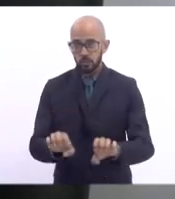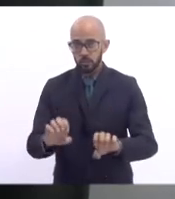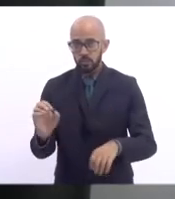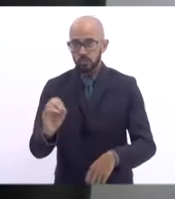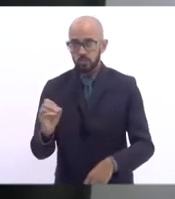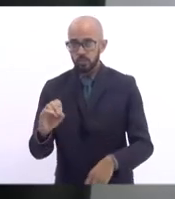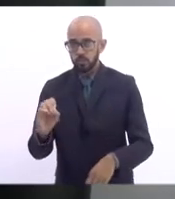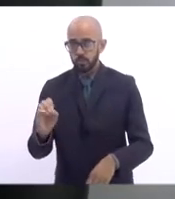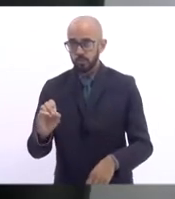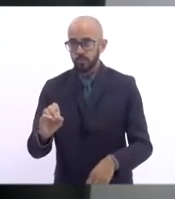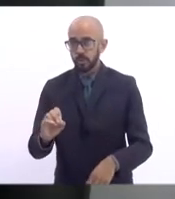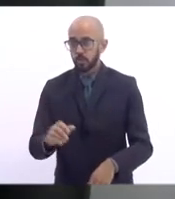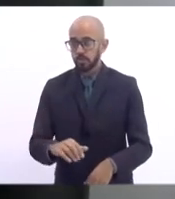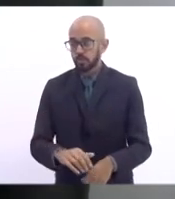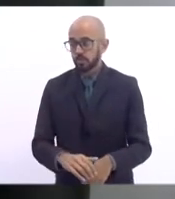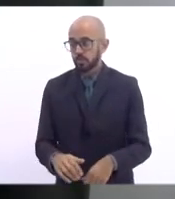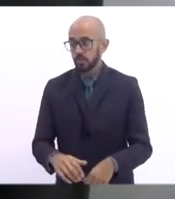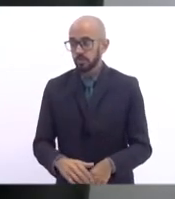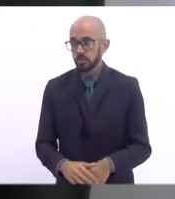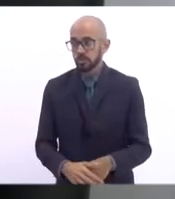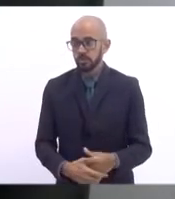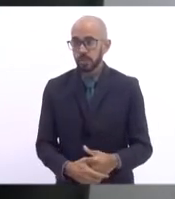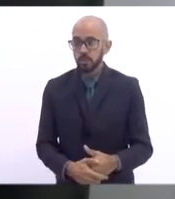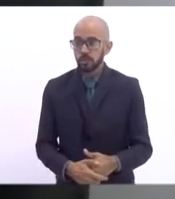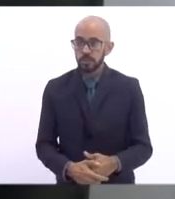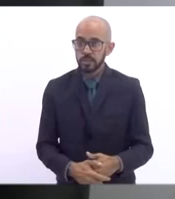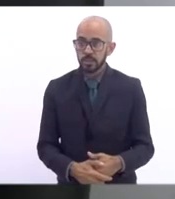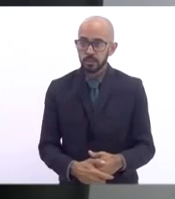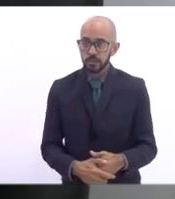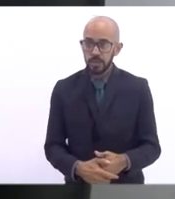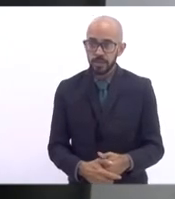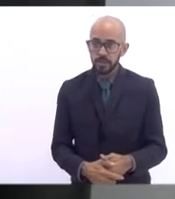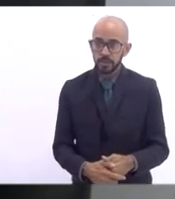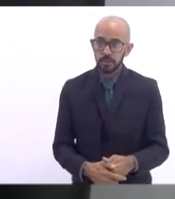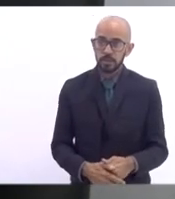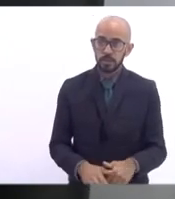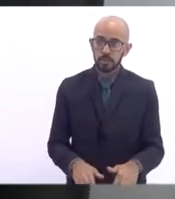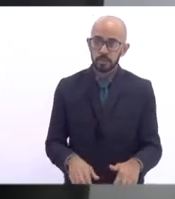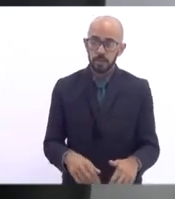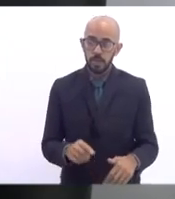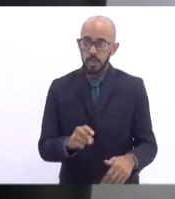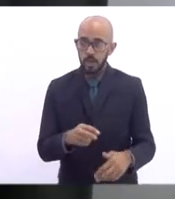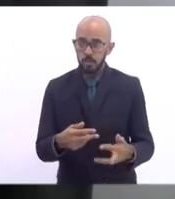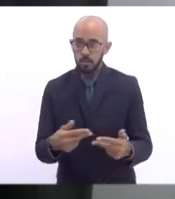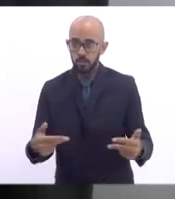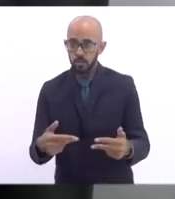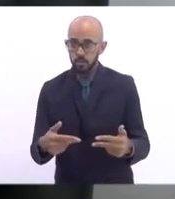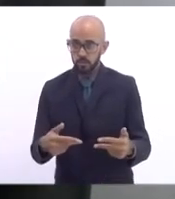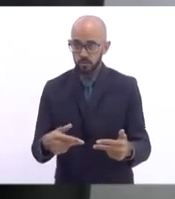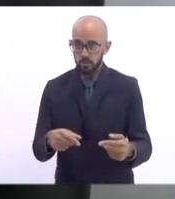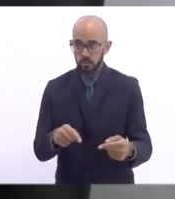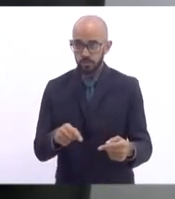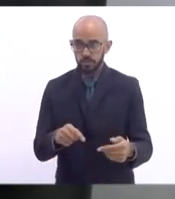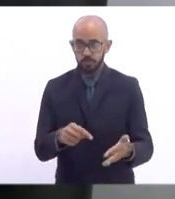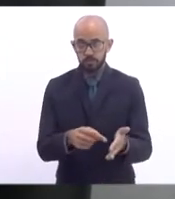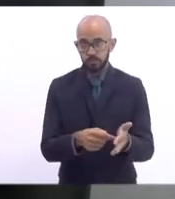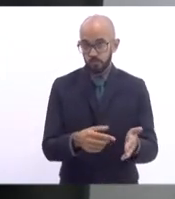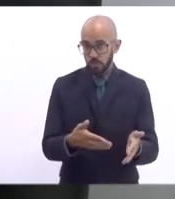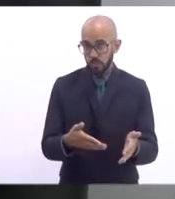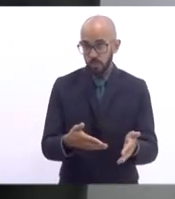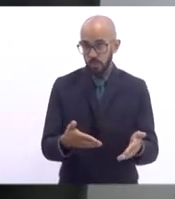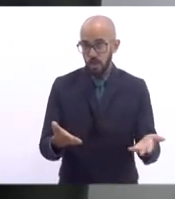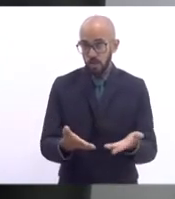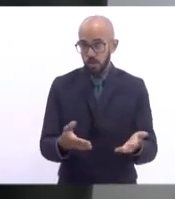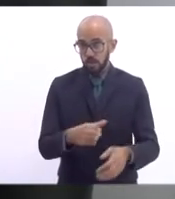para ser otimista futuro é uma questão pontual mãe só pode final da CPI né